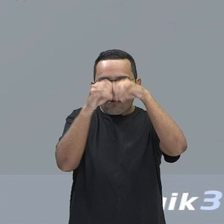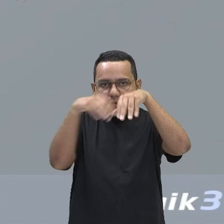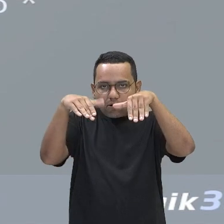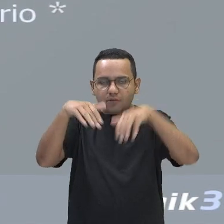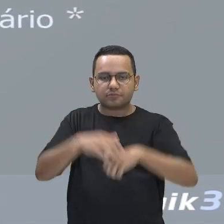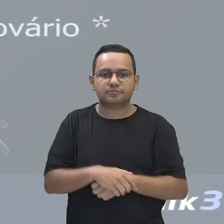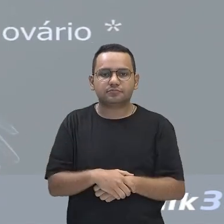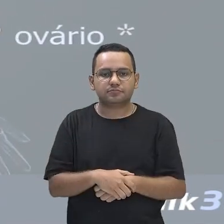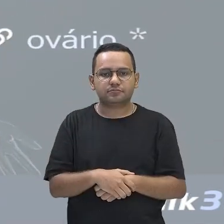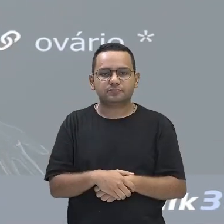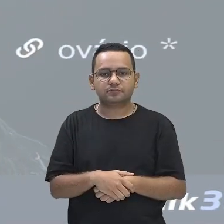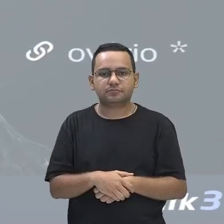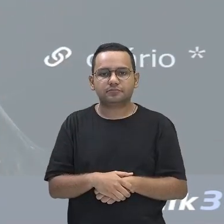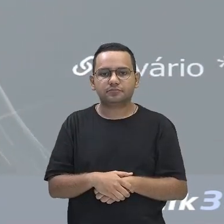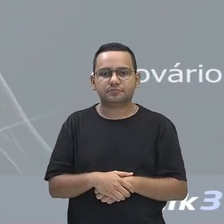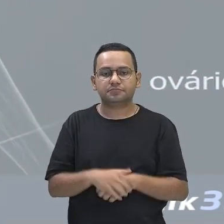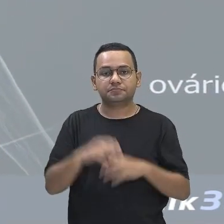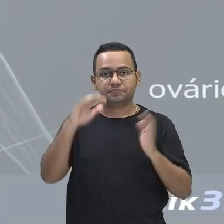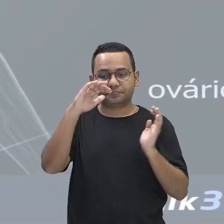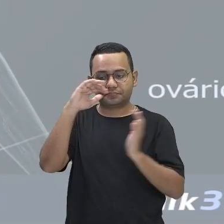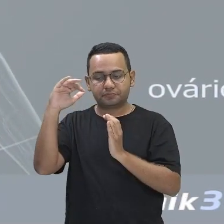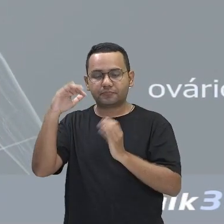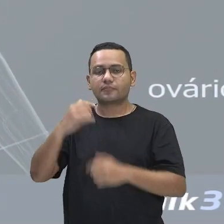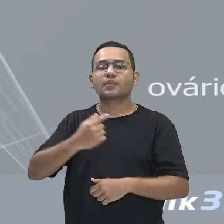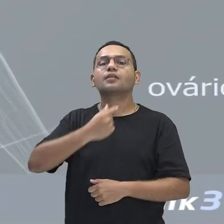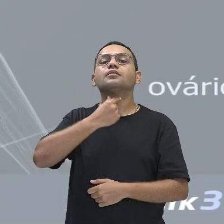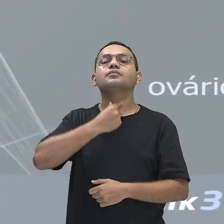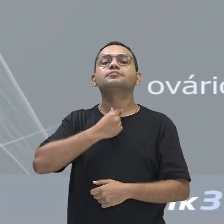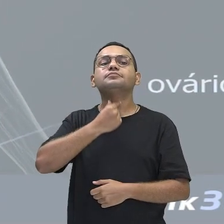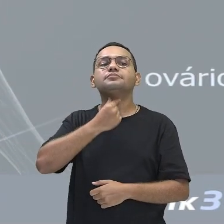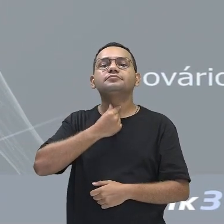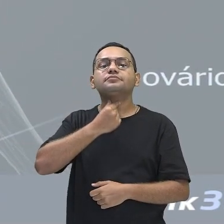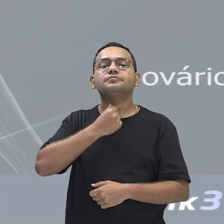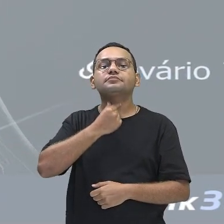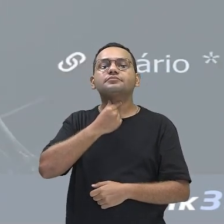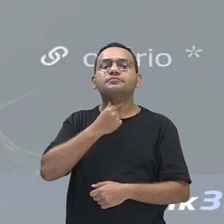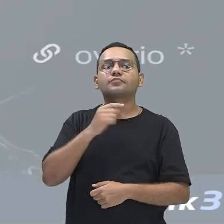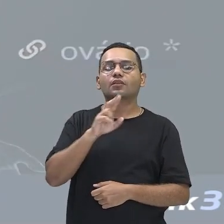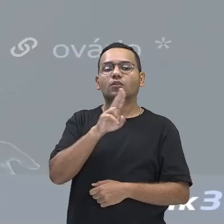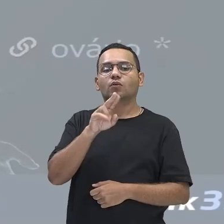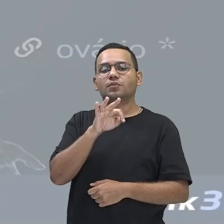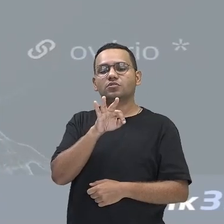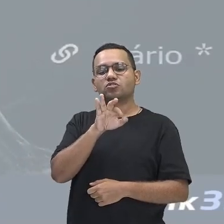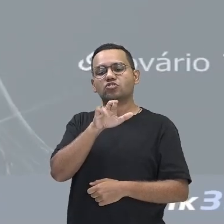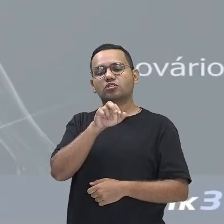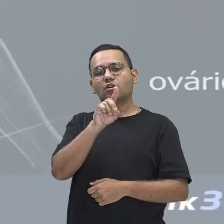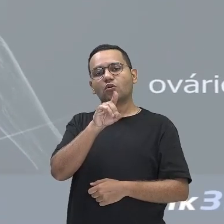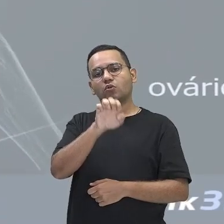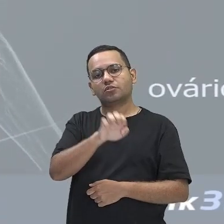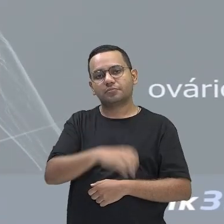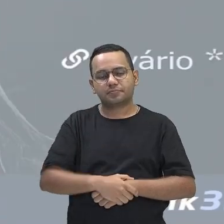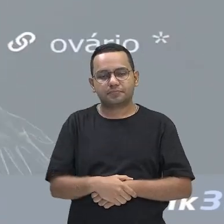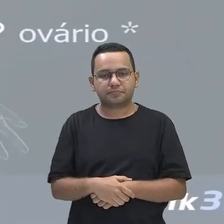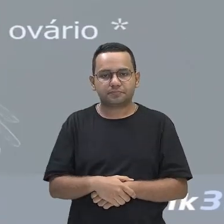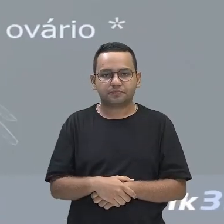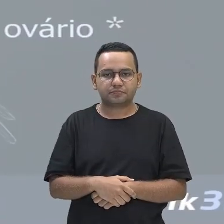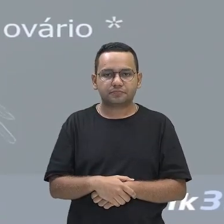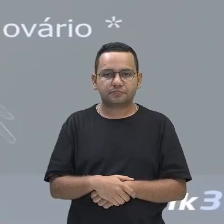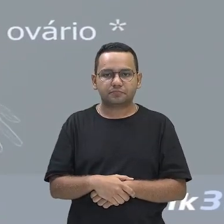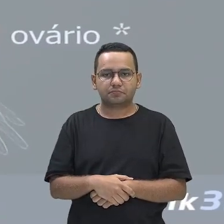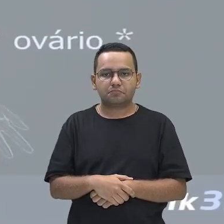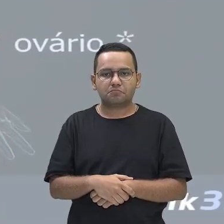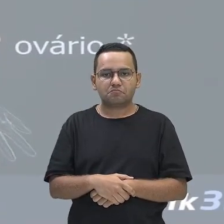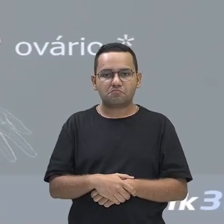Mais abaixo, na altura do pescoço, está destacada a glândula tireoide. Lembre-se que junto dela